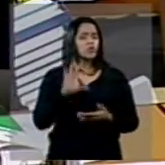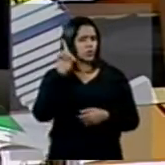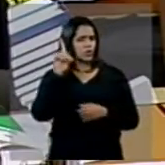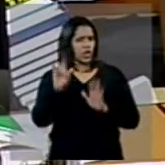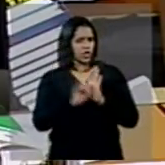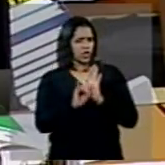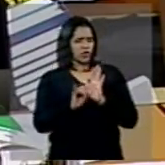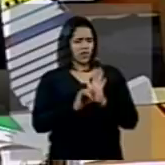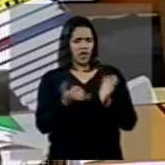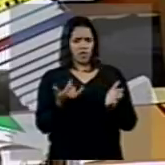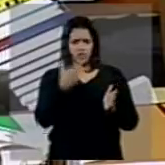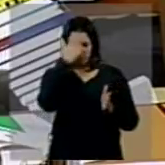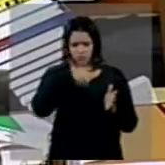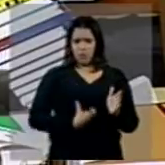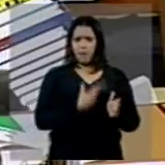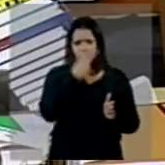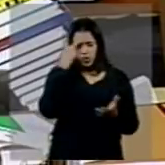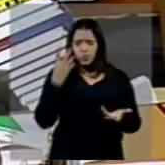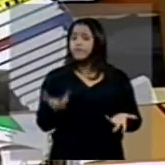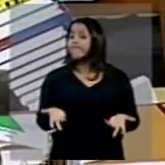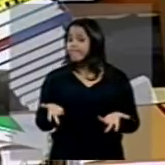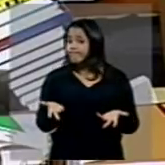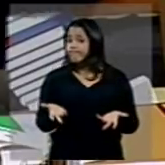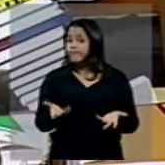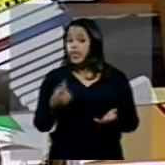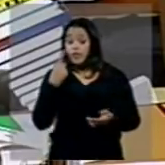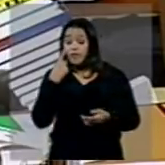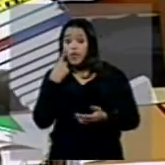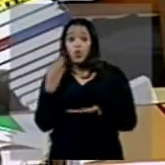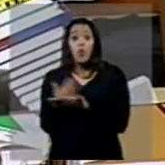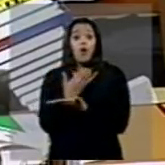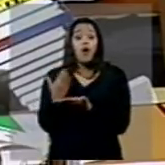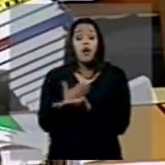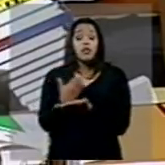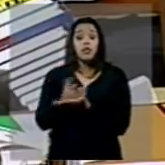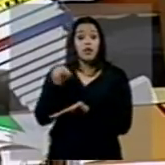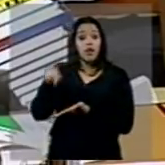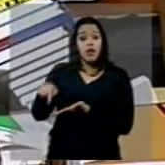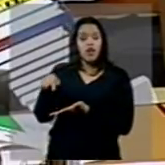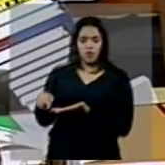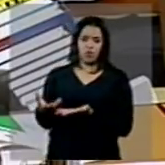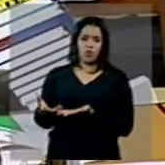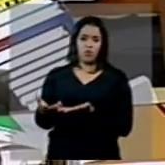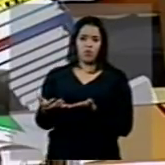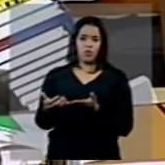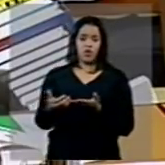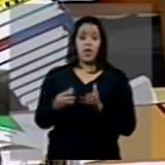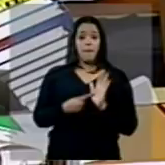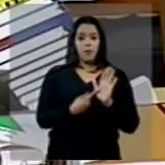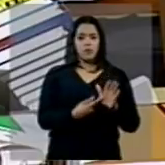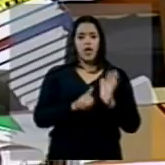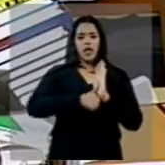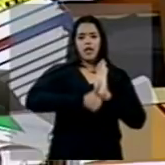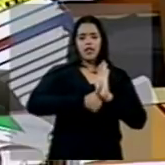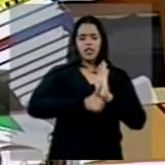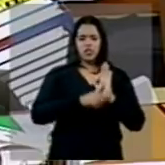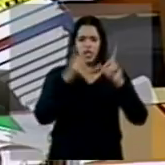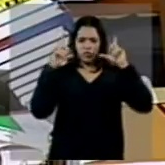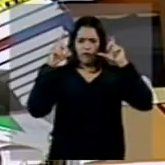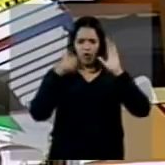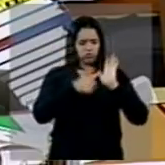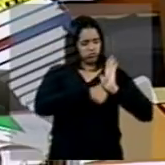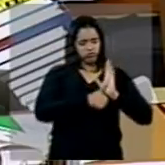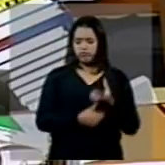desses eleitores, segundo o caderno da sessão e a identidade que apresentem? Não afasta,